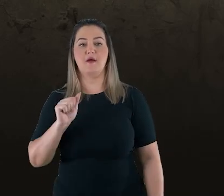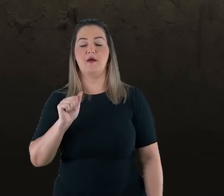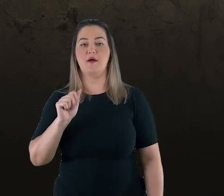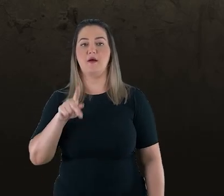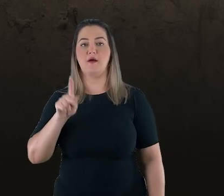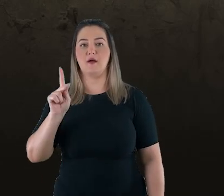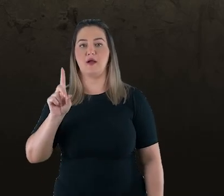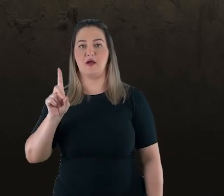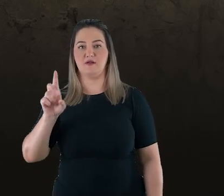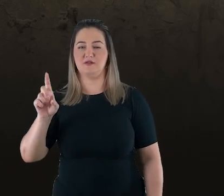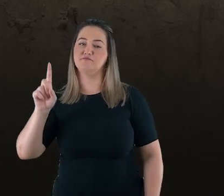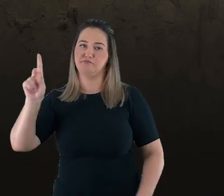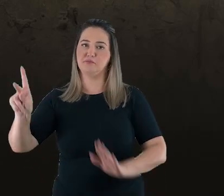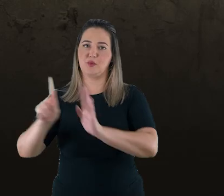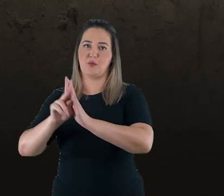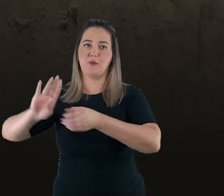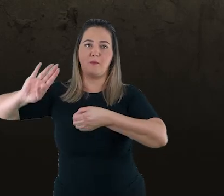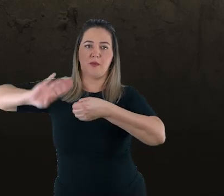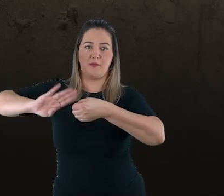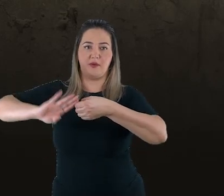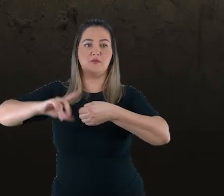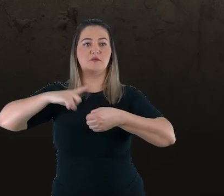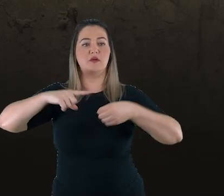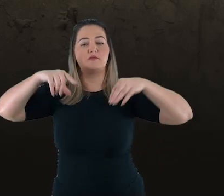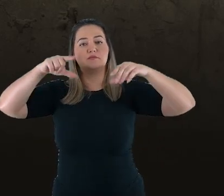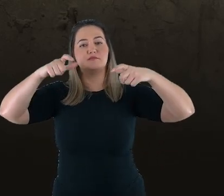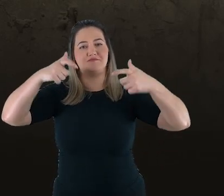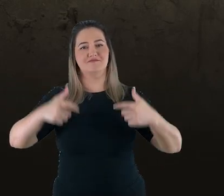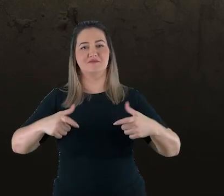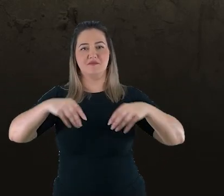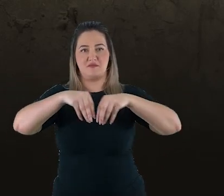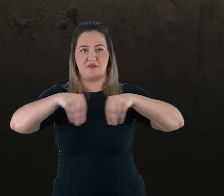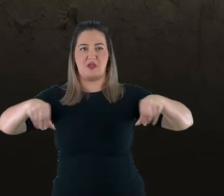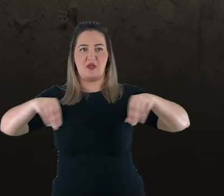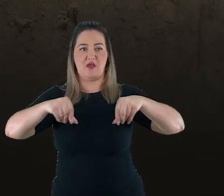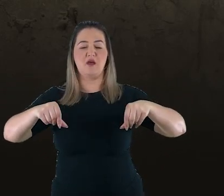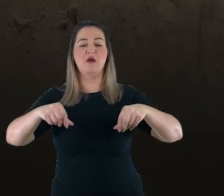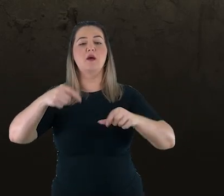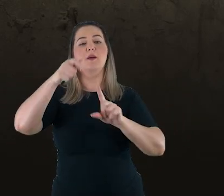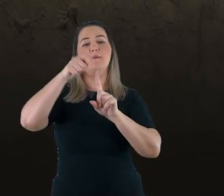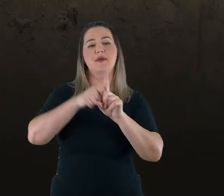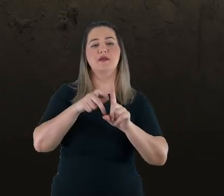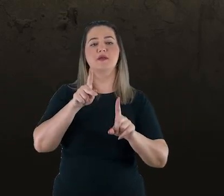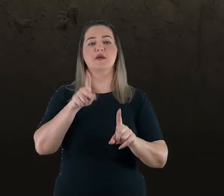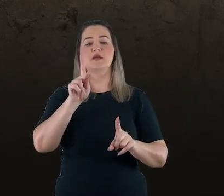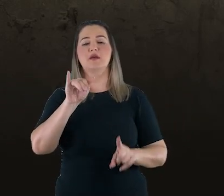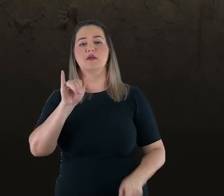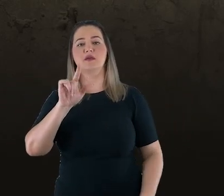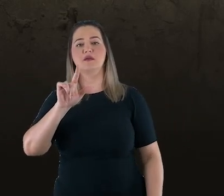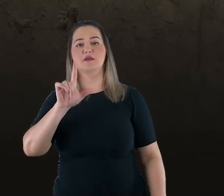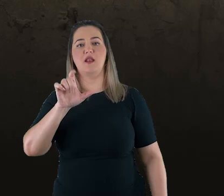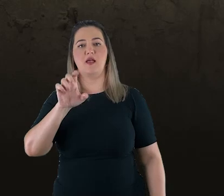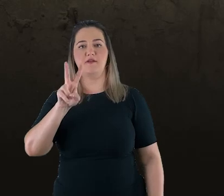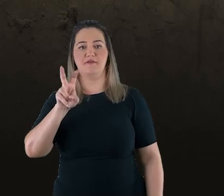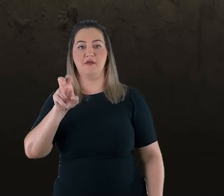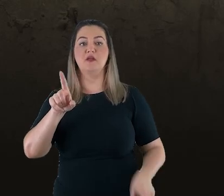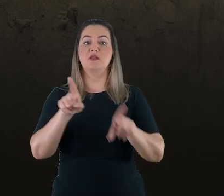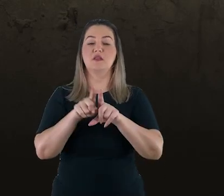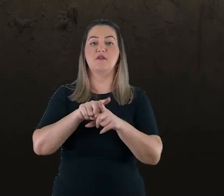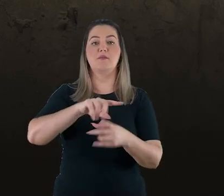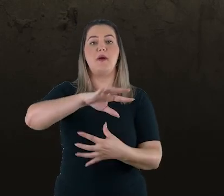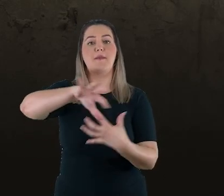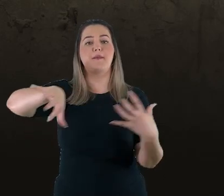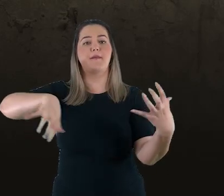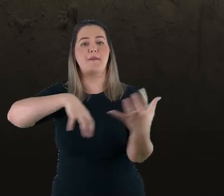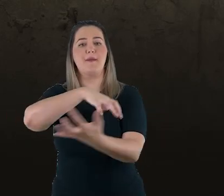é Babilônia, estava em sua própria terra, do mês de Kislev ao mês de Tebet. Então houve